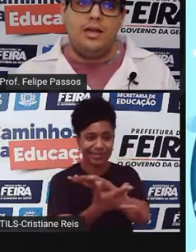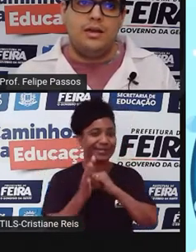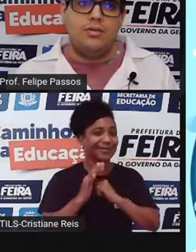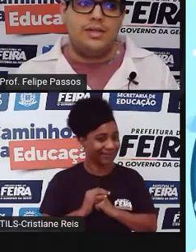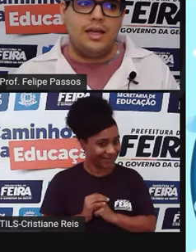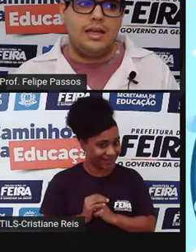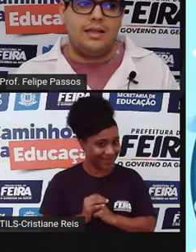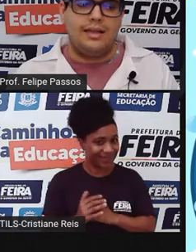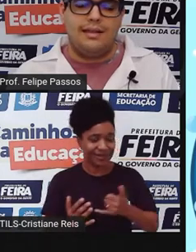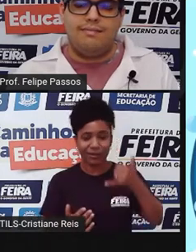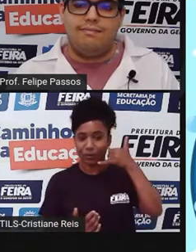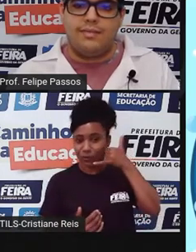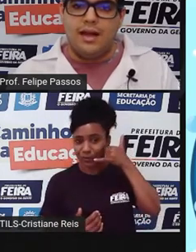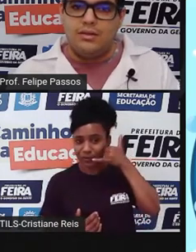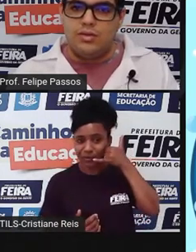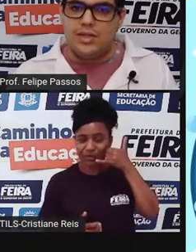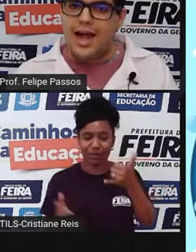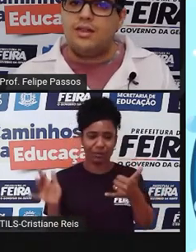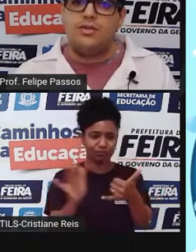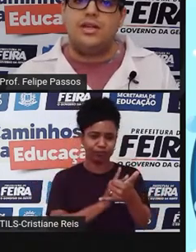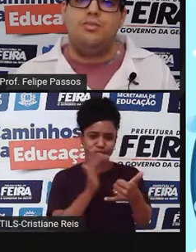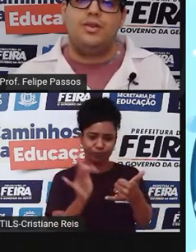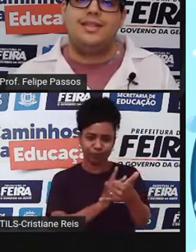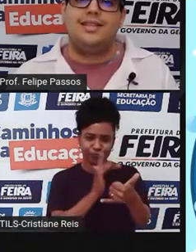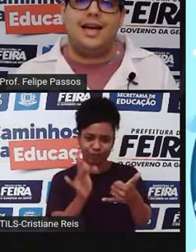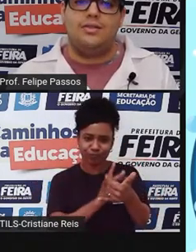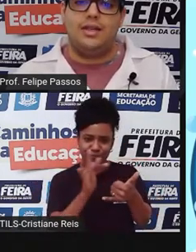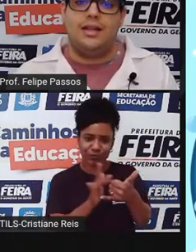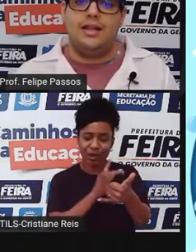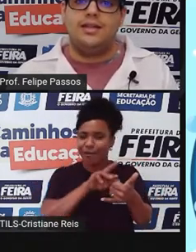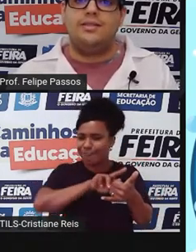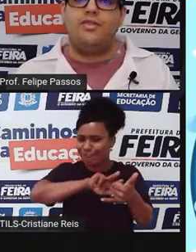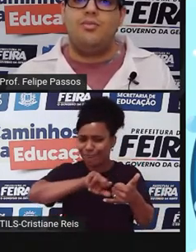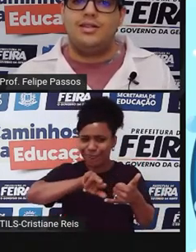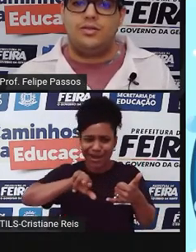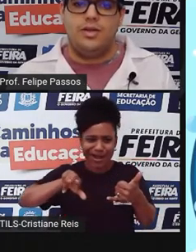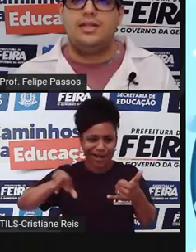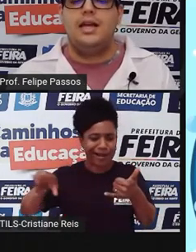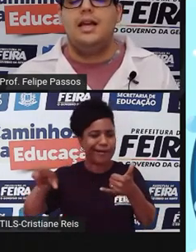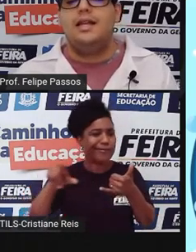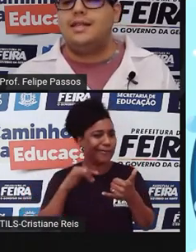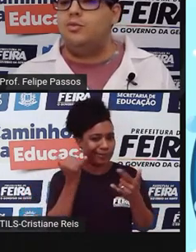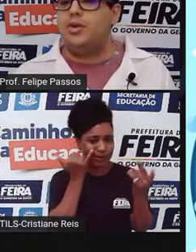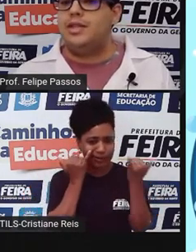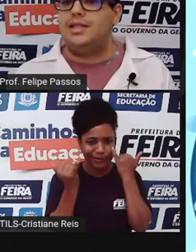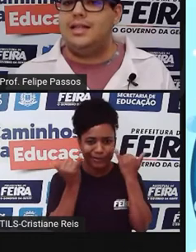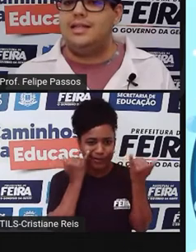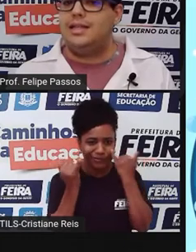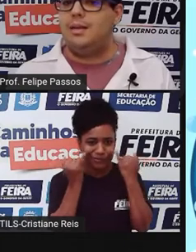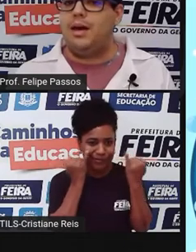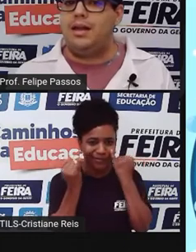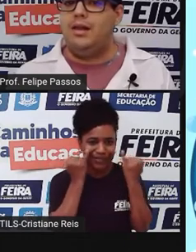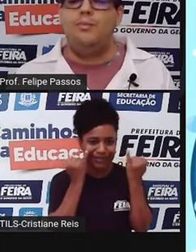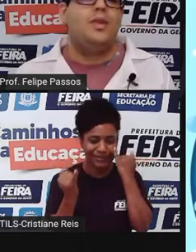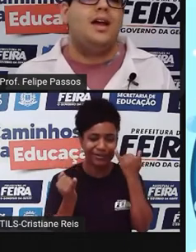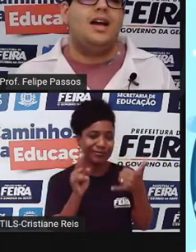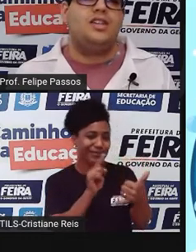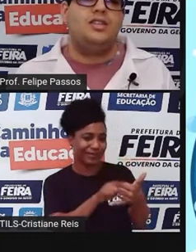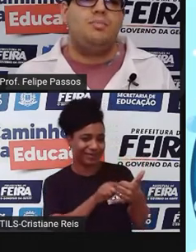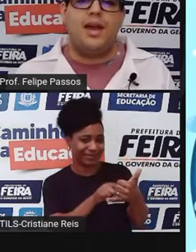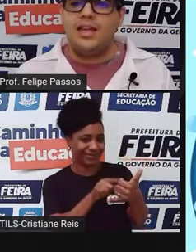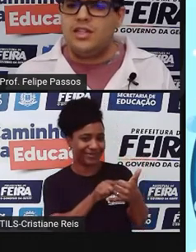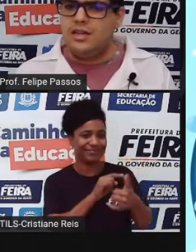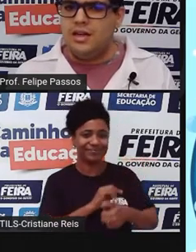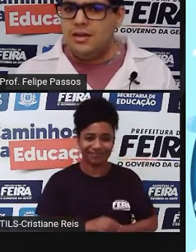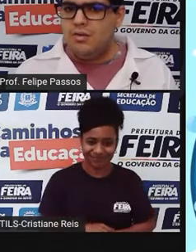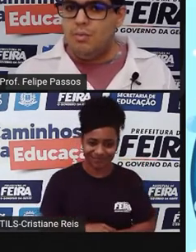aparelho que consegue ter tantos dados sendo processados ali, tantas informações sendo processadas nesse aparelho. A